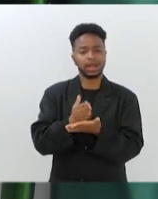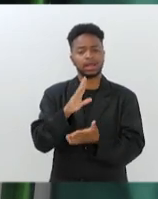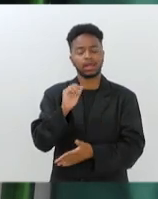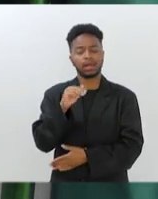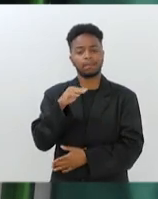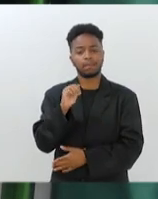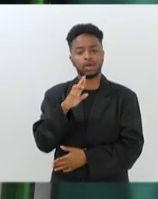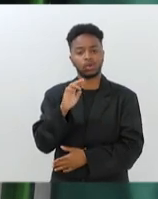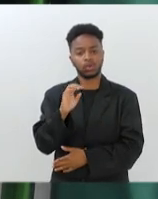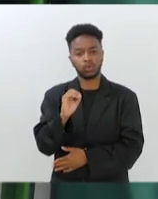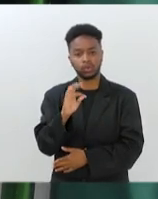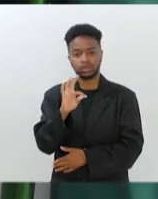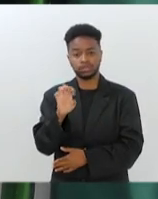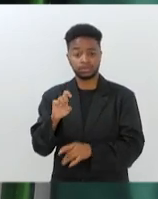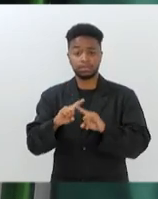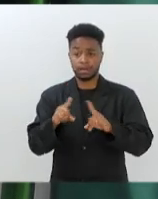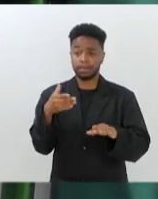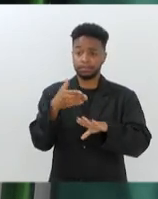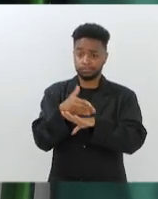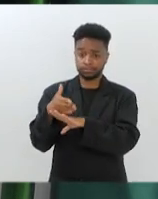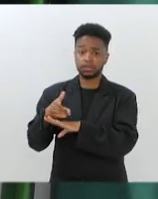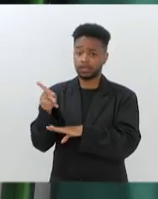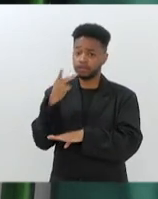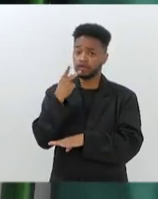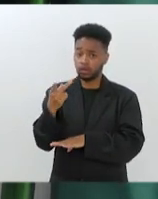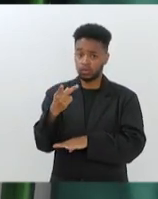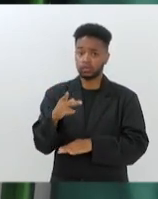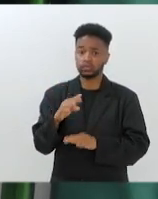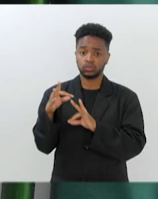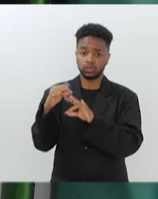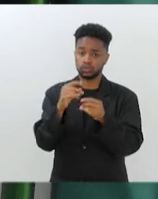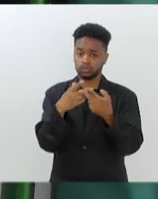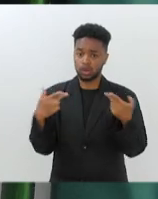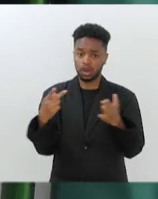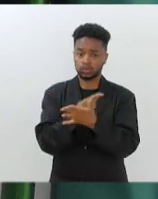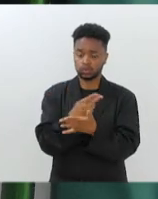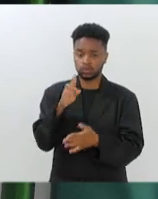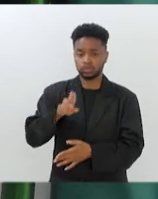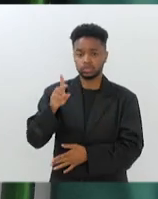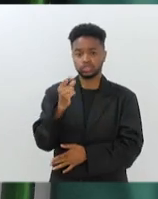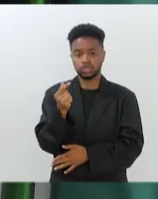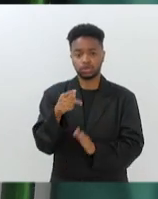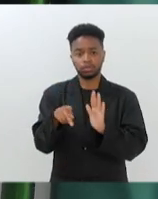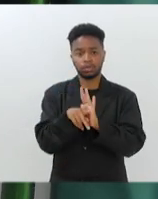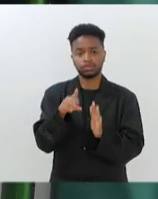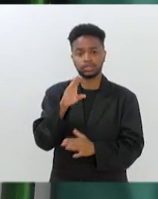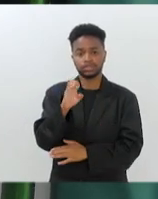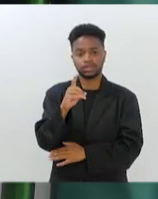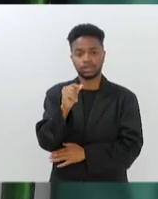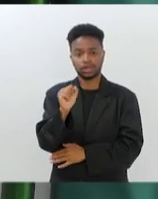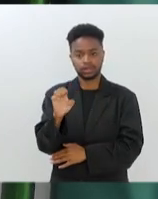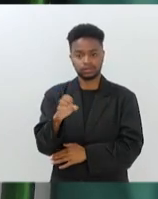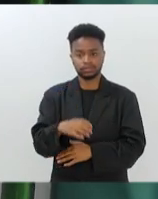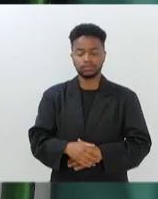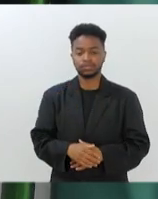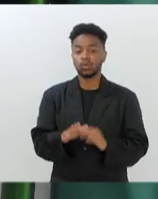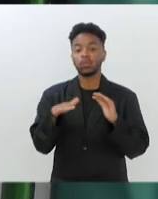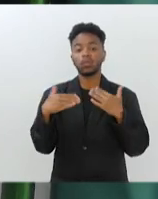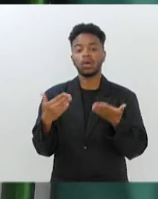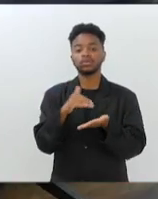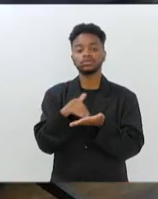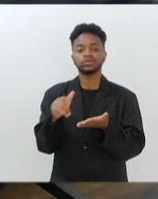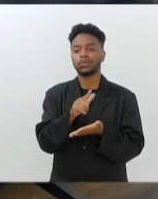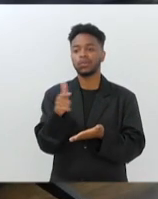lá não ele conhecedor de fato pô ele falou de todas essas pelanas que acontecia com o dinheiro da ced Quais quais outros secretários é